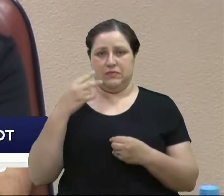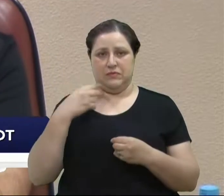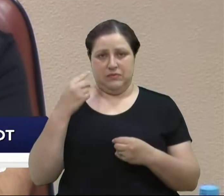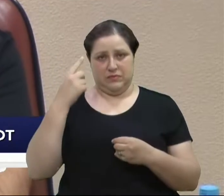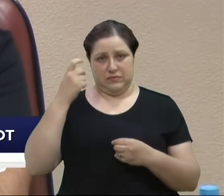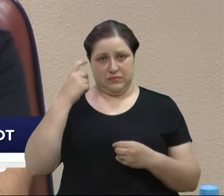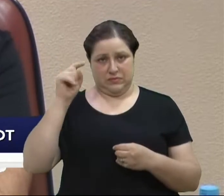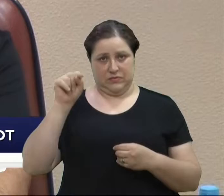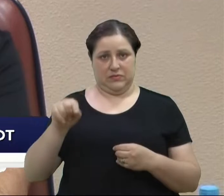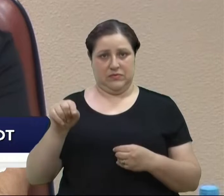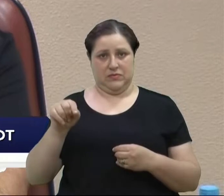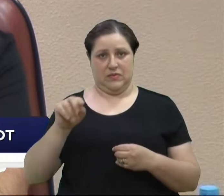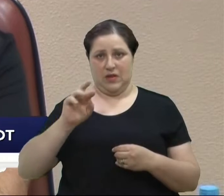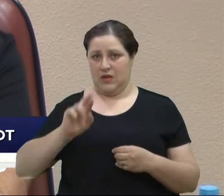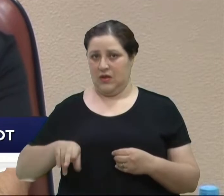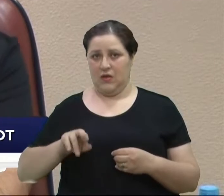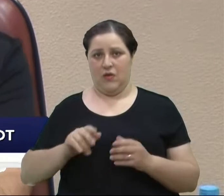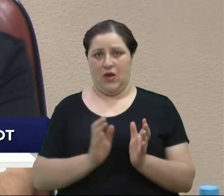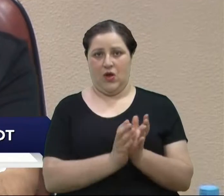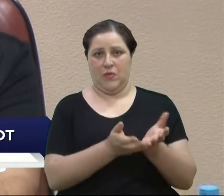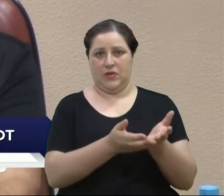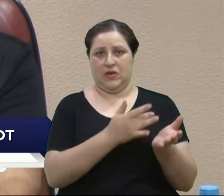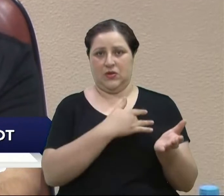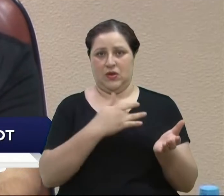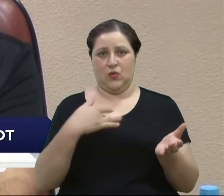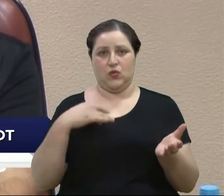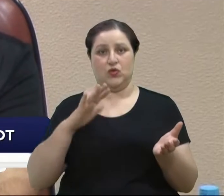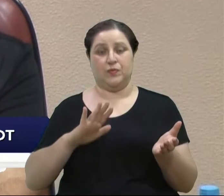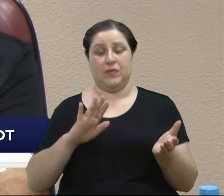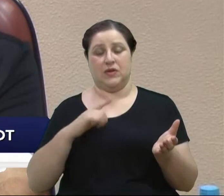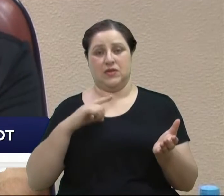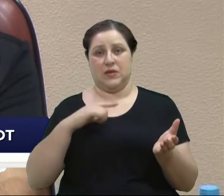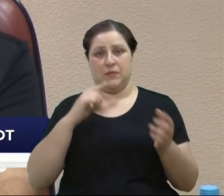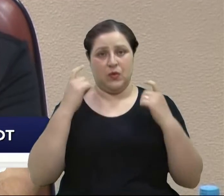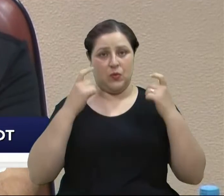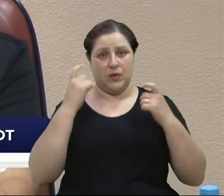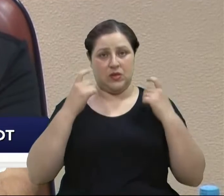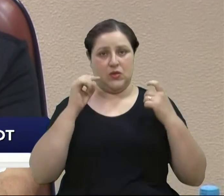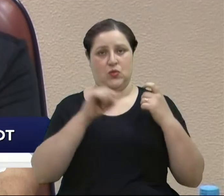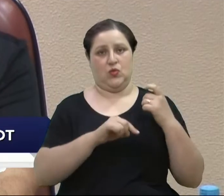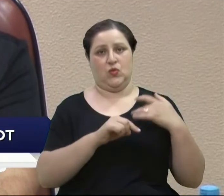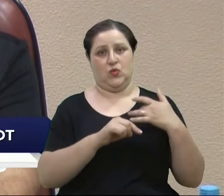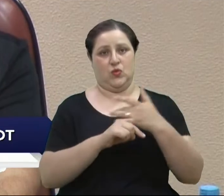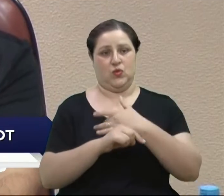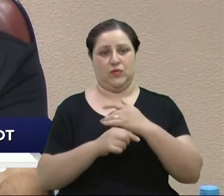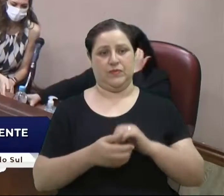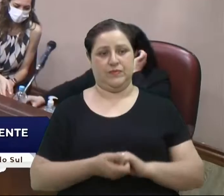isso, que não são da Comissão de Saúde, mas uma das preocupações é essa, né?